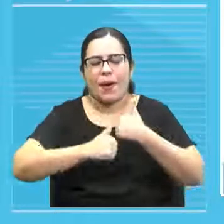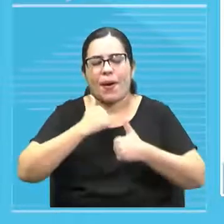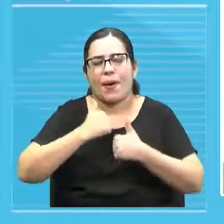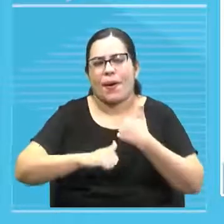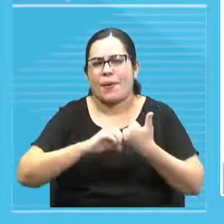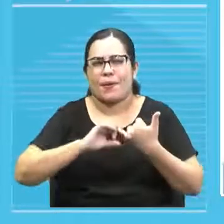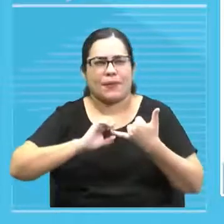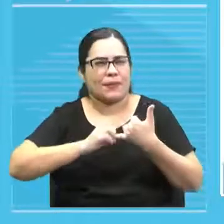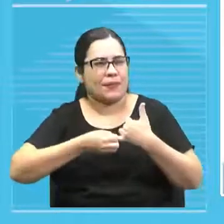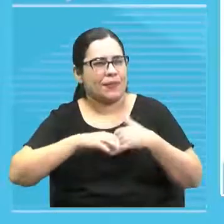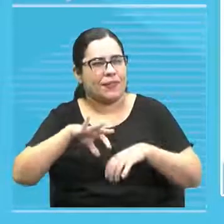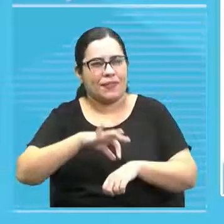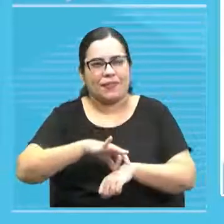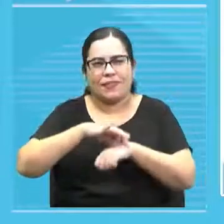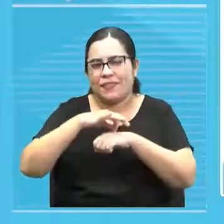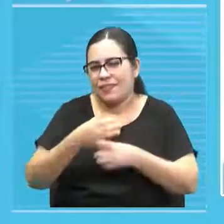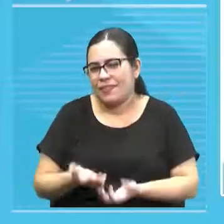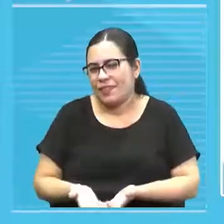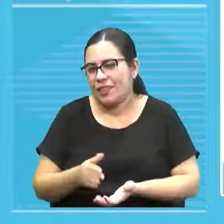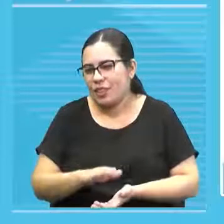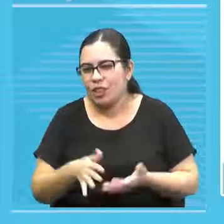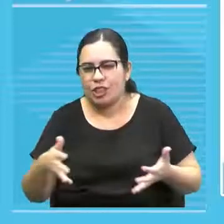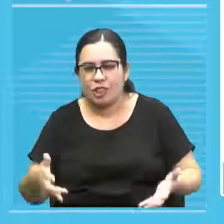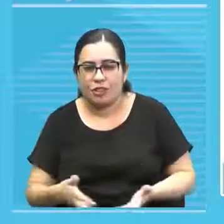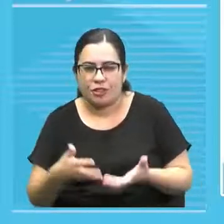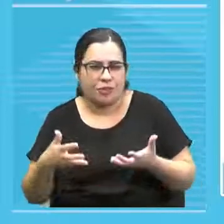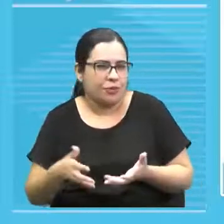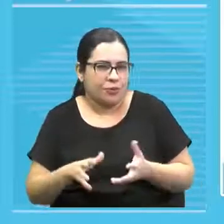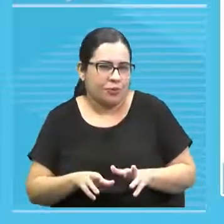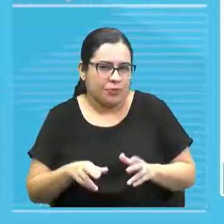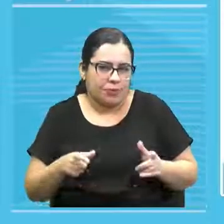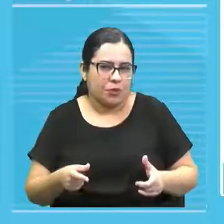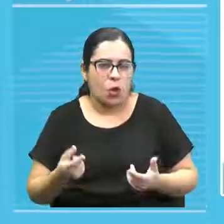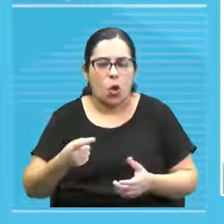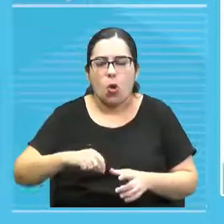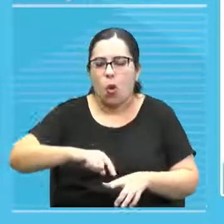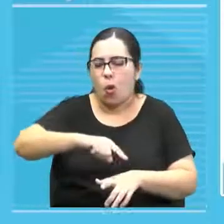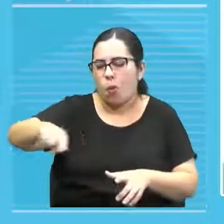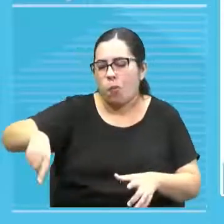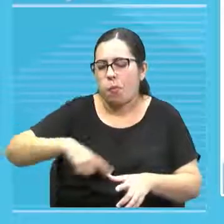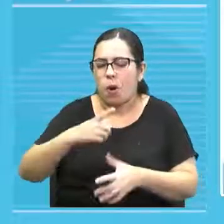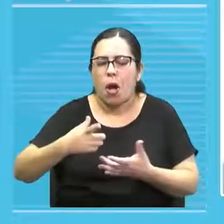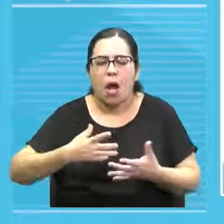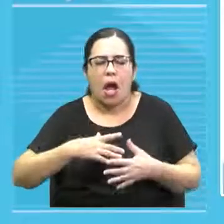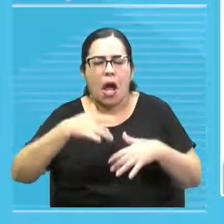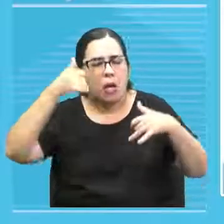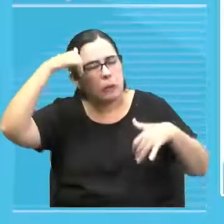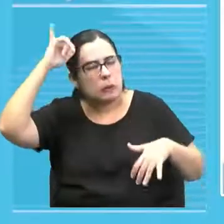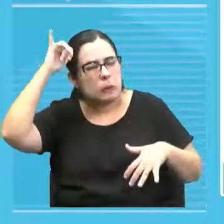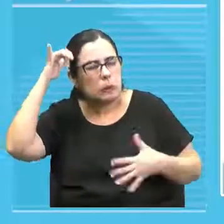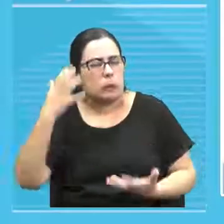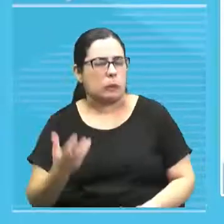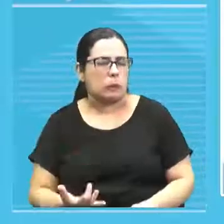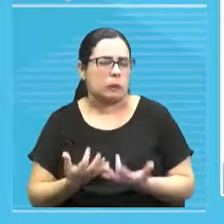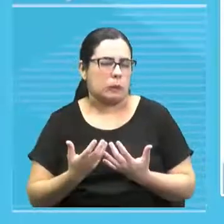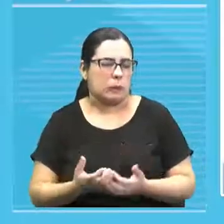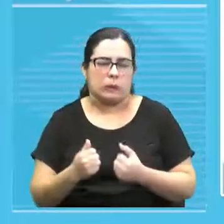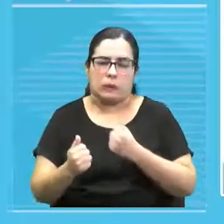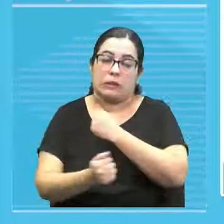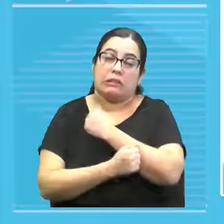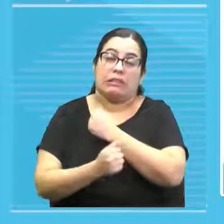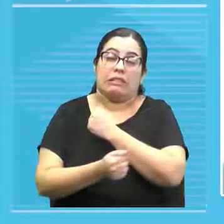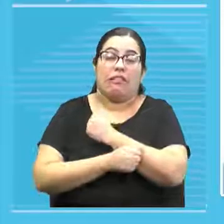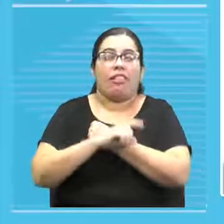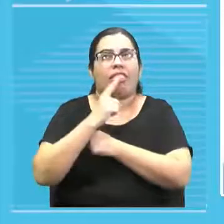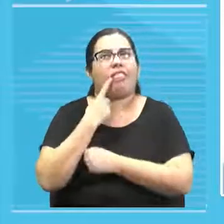feijão carne um bife né uma panelada uma mão de vaca eu vou até parar